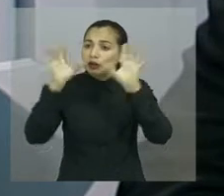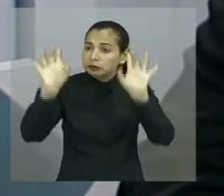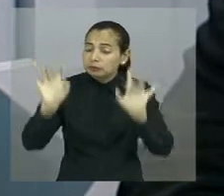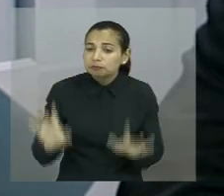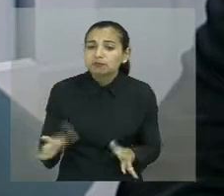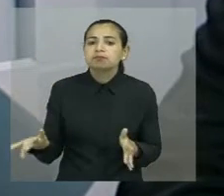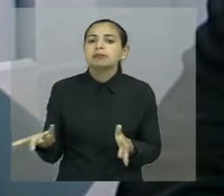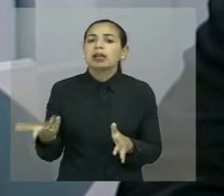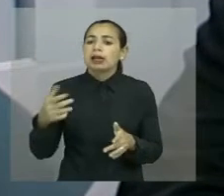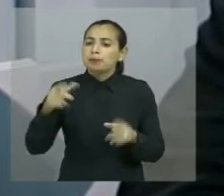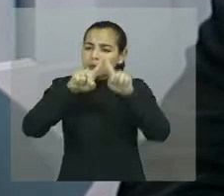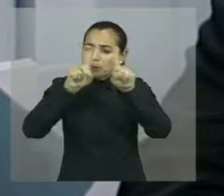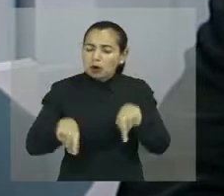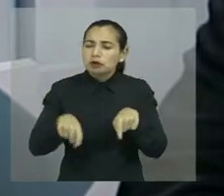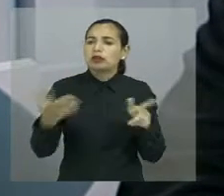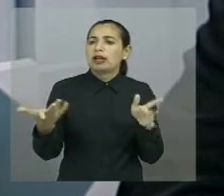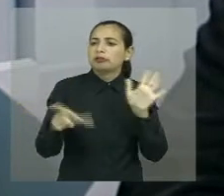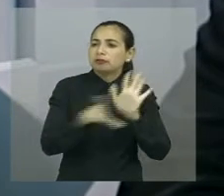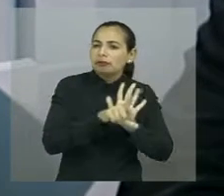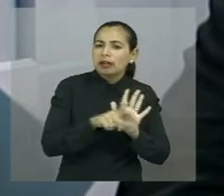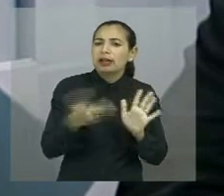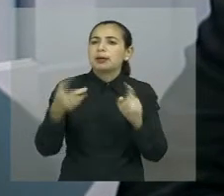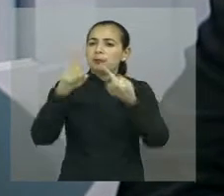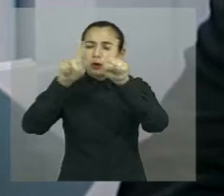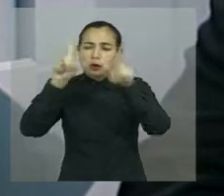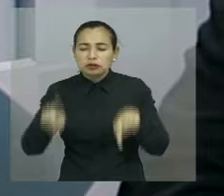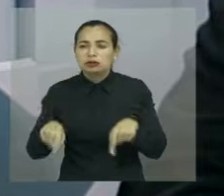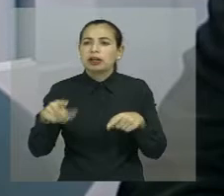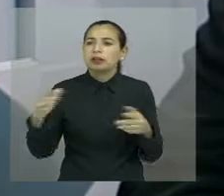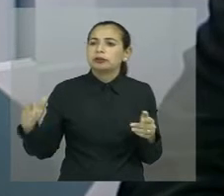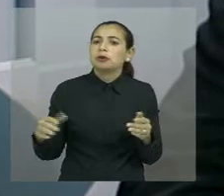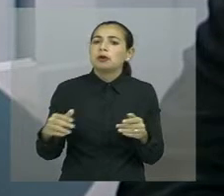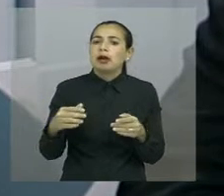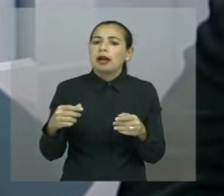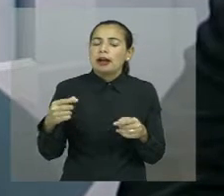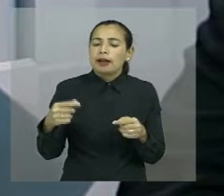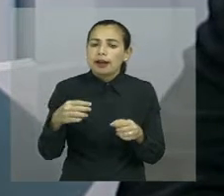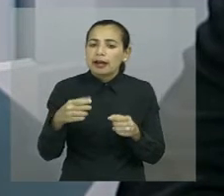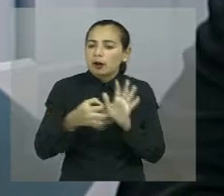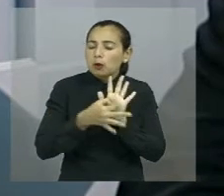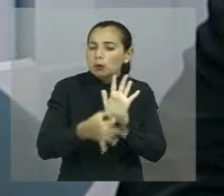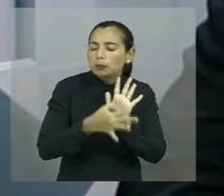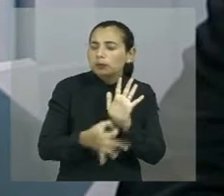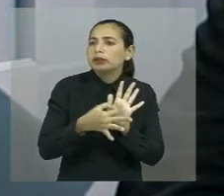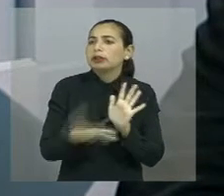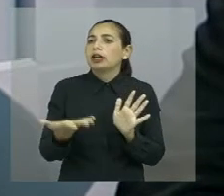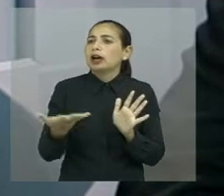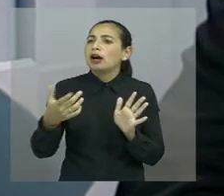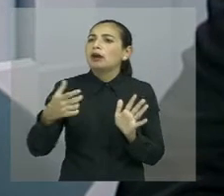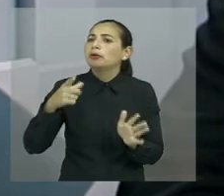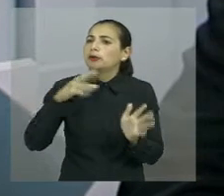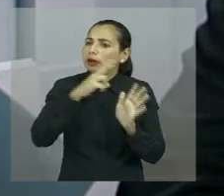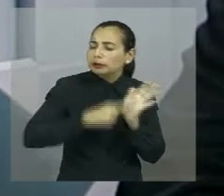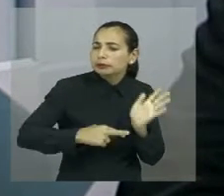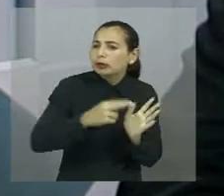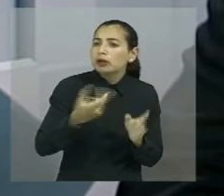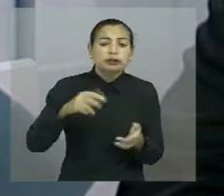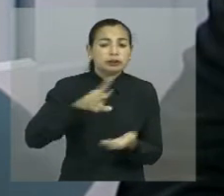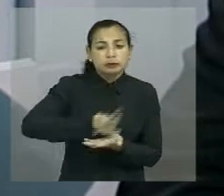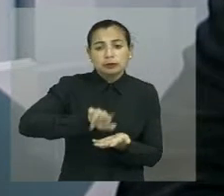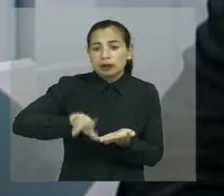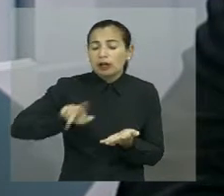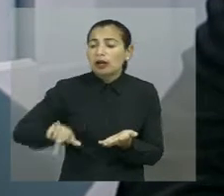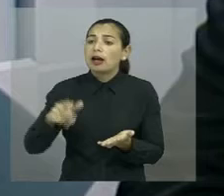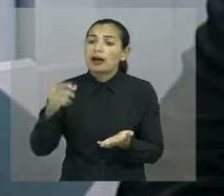os projetos de lei, projeto de indicação de lei ordinária, resolução, tudo em vista de melhorar e de contribuir